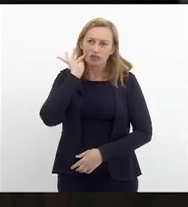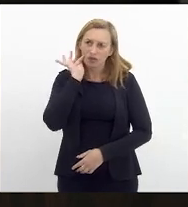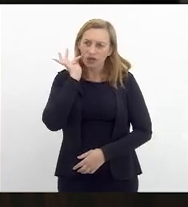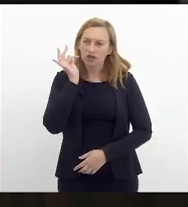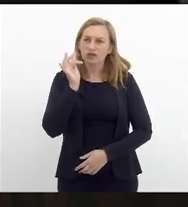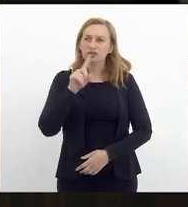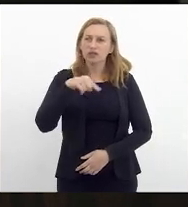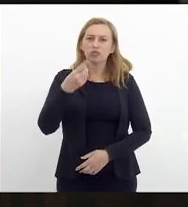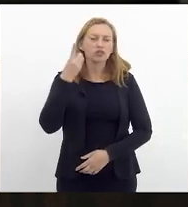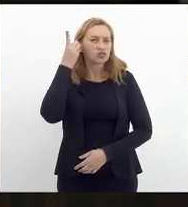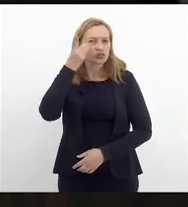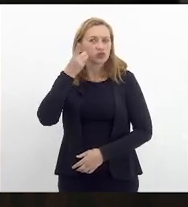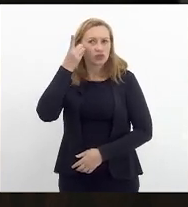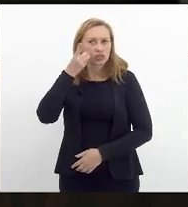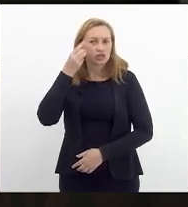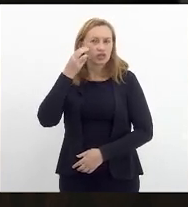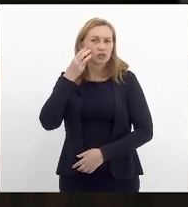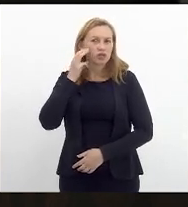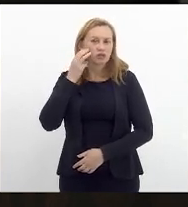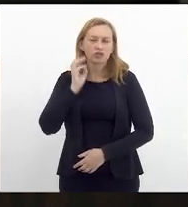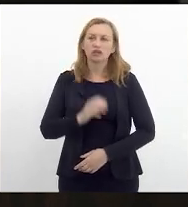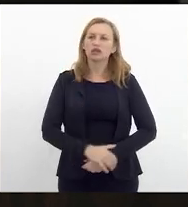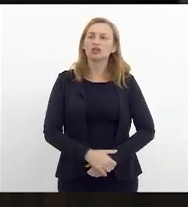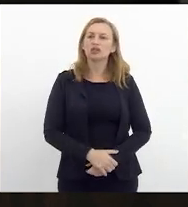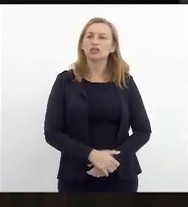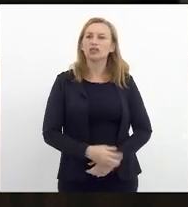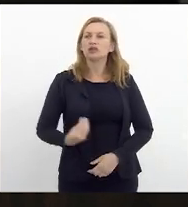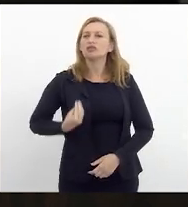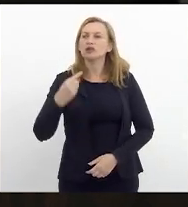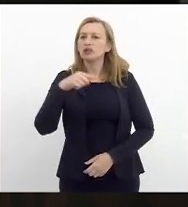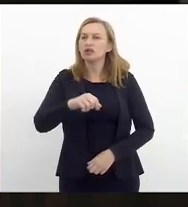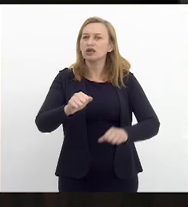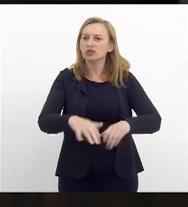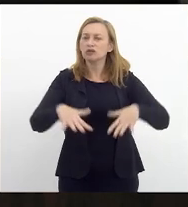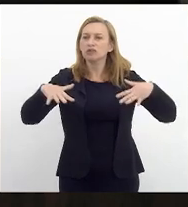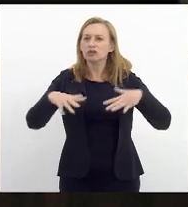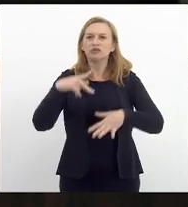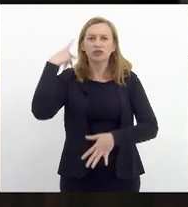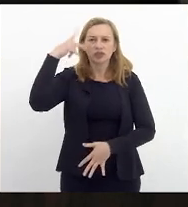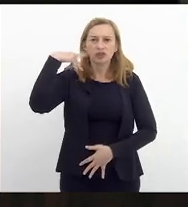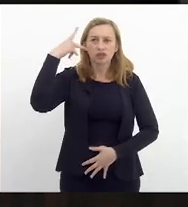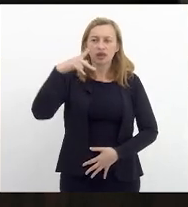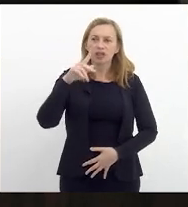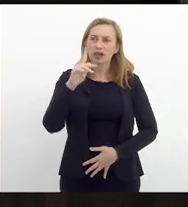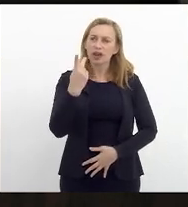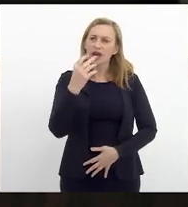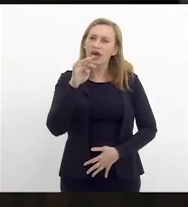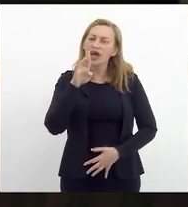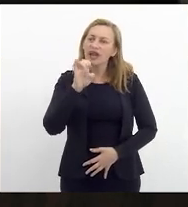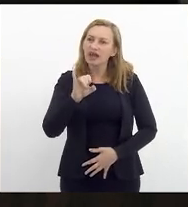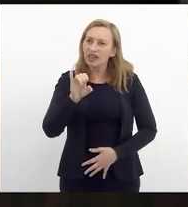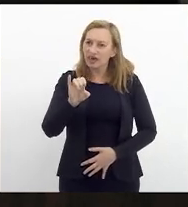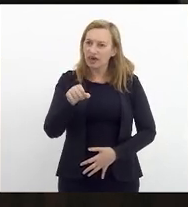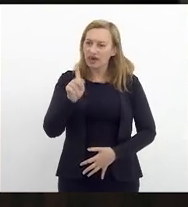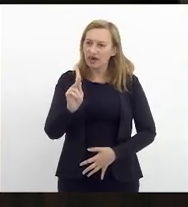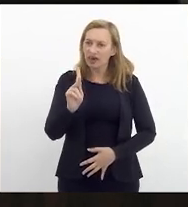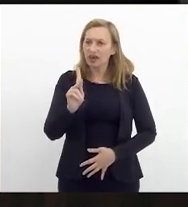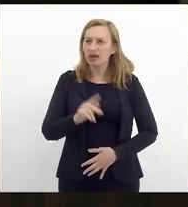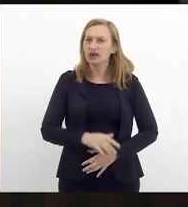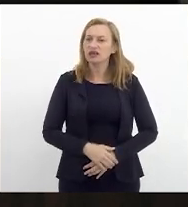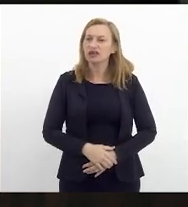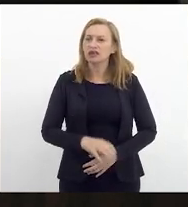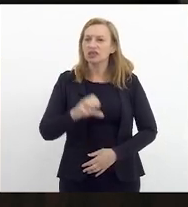deputado Valdec. Está presente no plenário o vereador Eric São Fidélis.